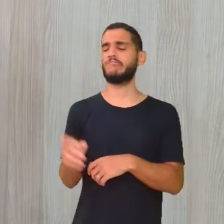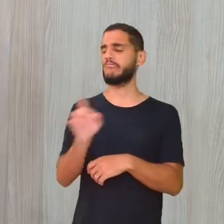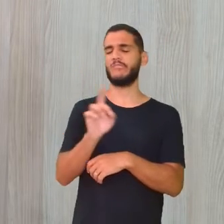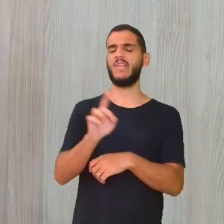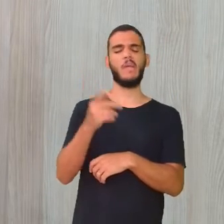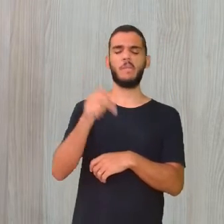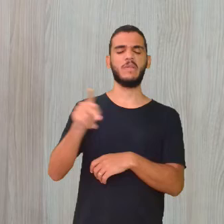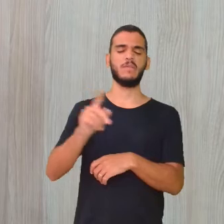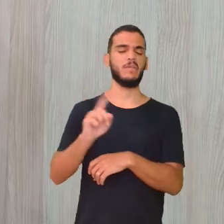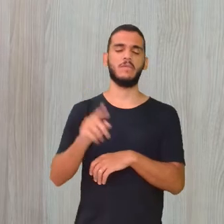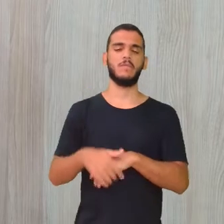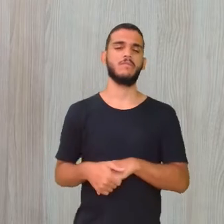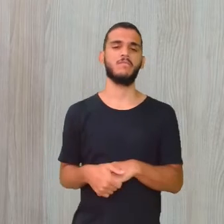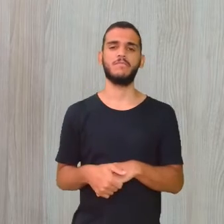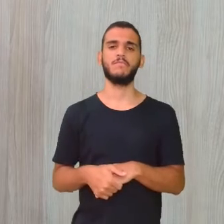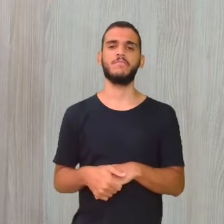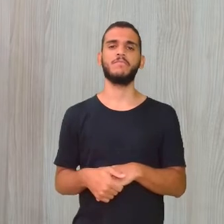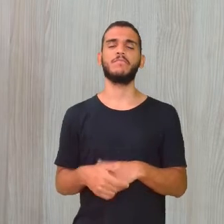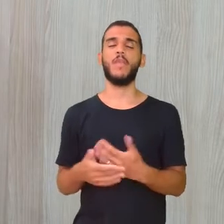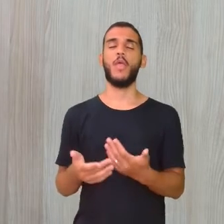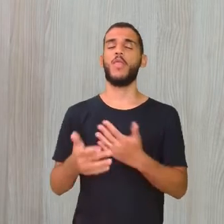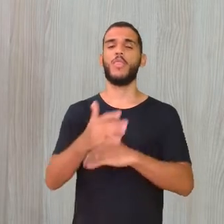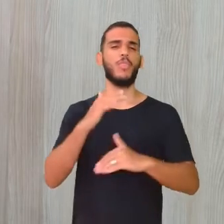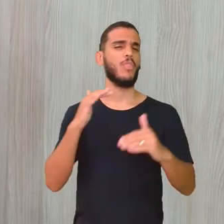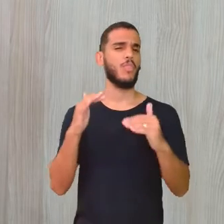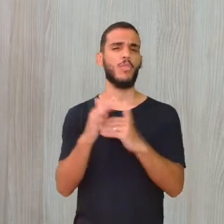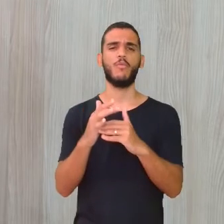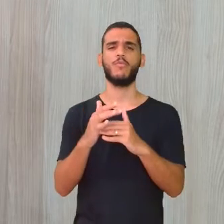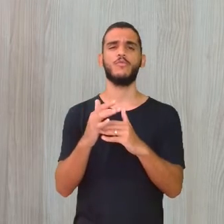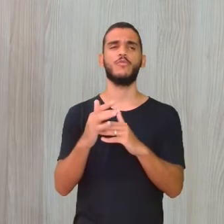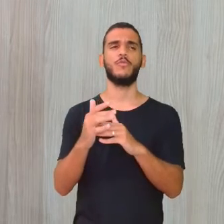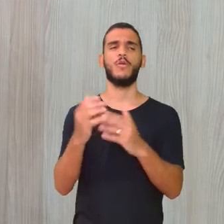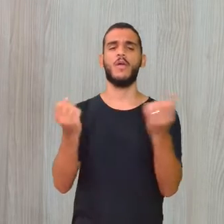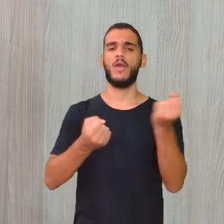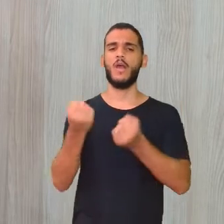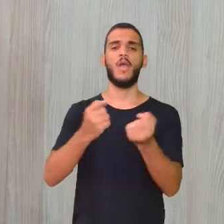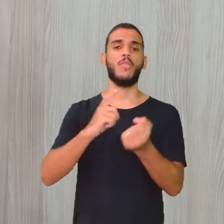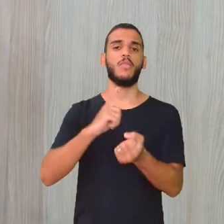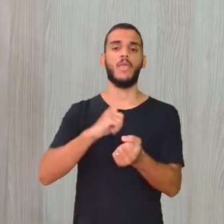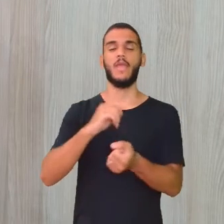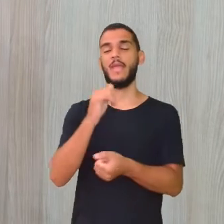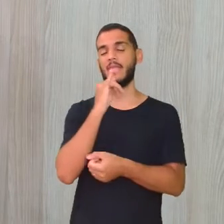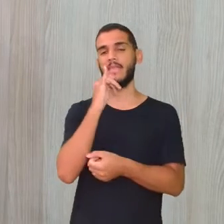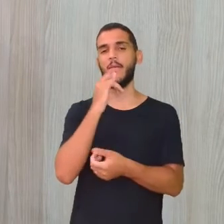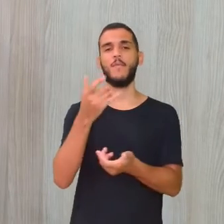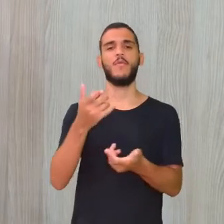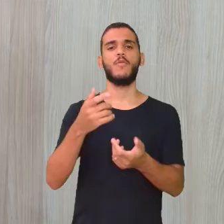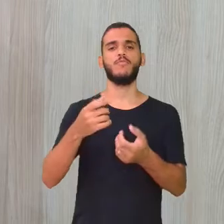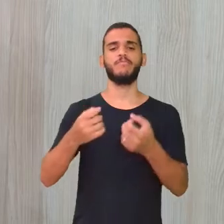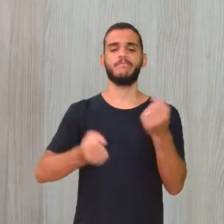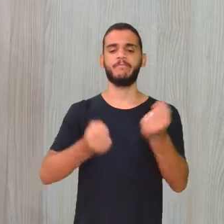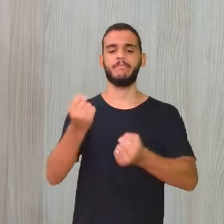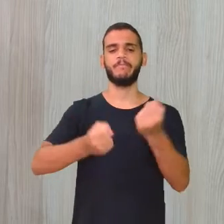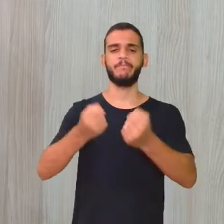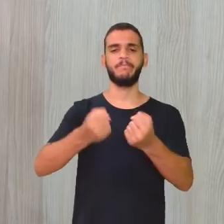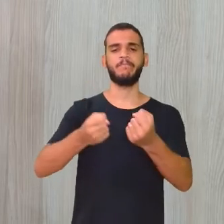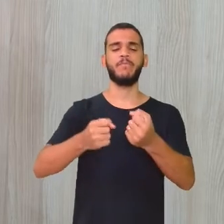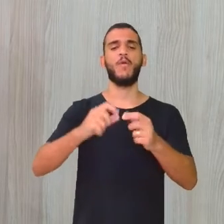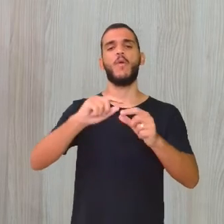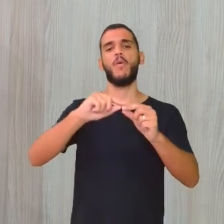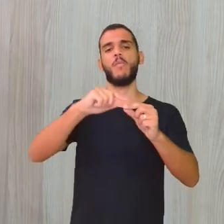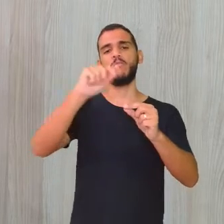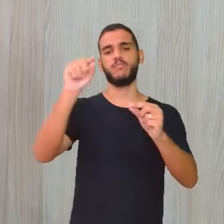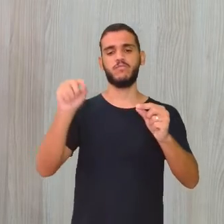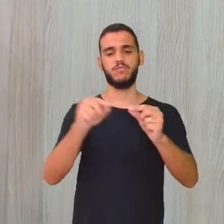é obrigatório todo veículo ter. Porque quando acontecer assim um eventual, eita, o pneu furou, aí você está lá no meio de uma rodovia e você tem que